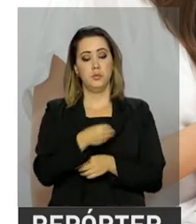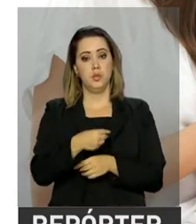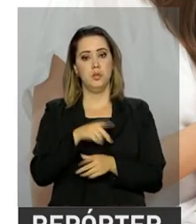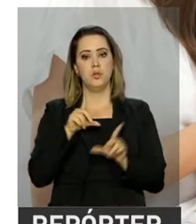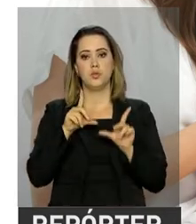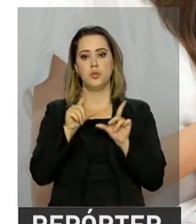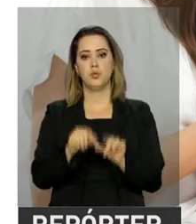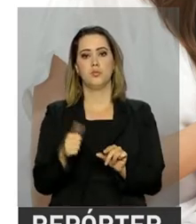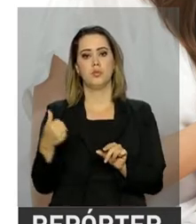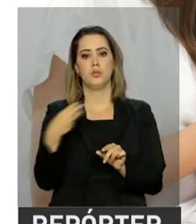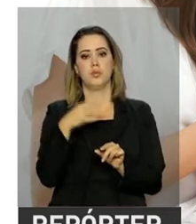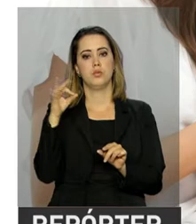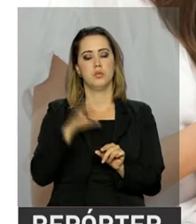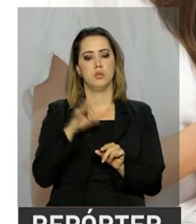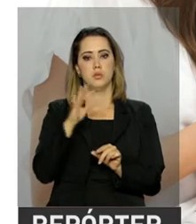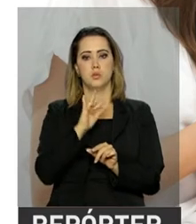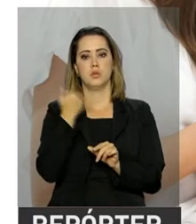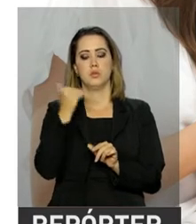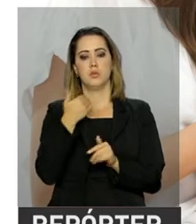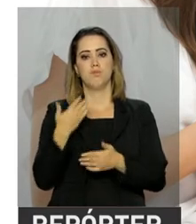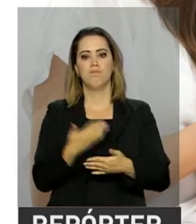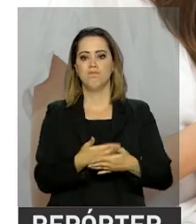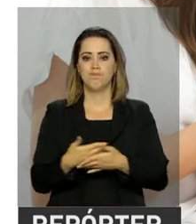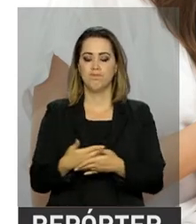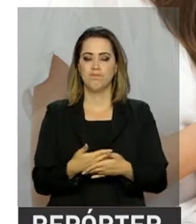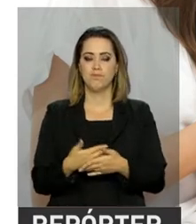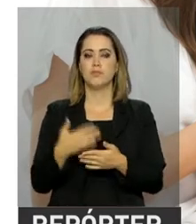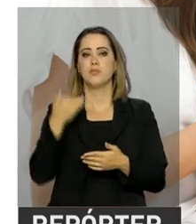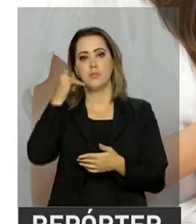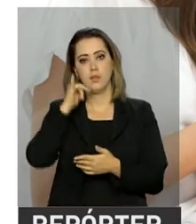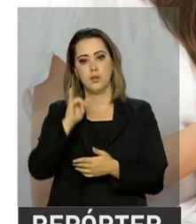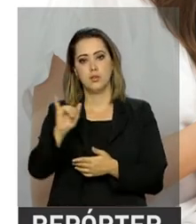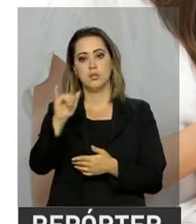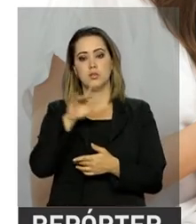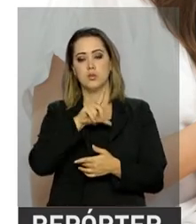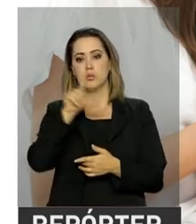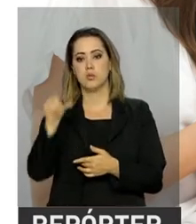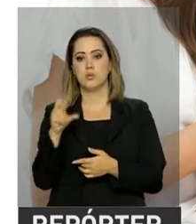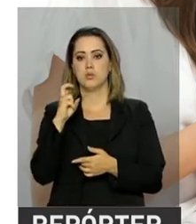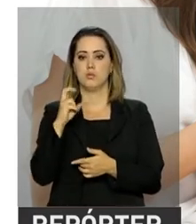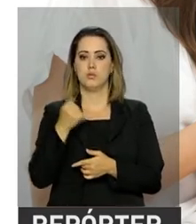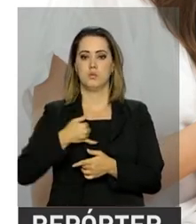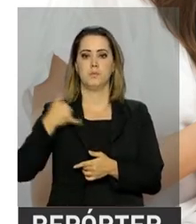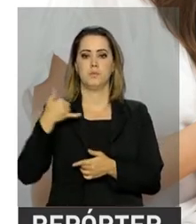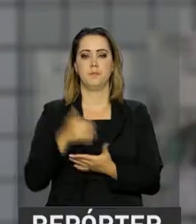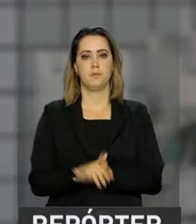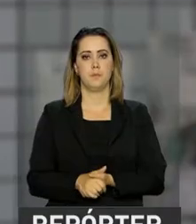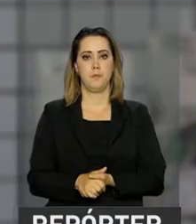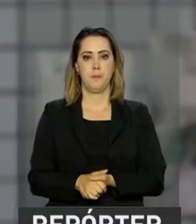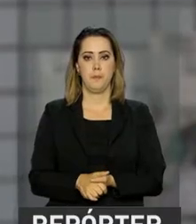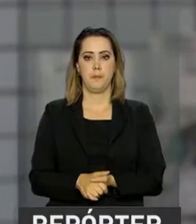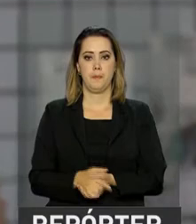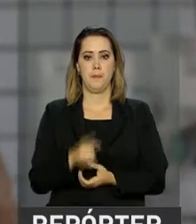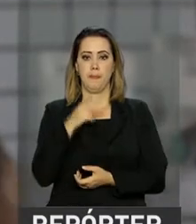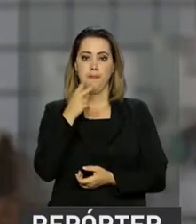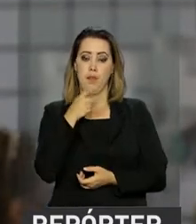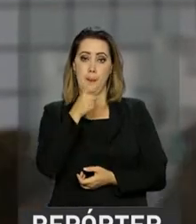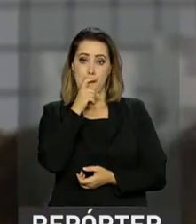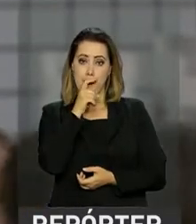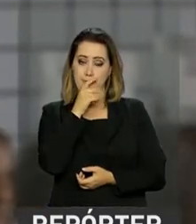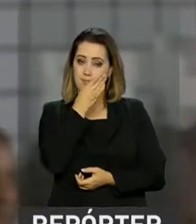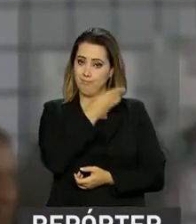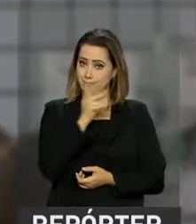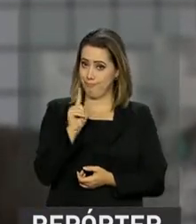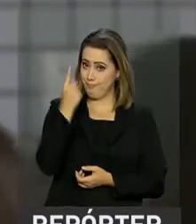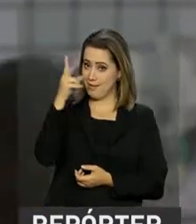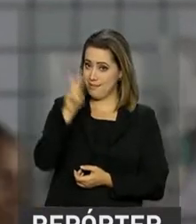em 13% o número de mortes por causas evitáveis em crianças menores de 5 anos. Este papai de primeira viagem